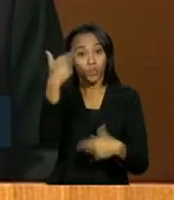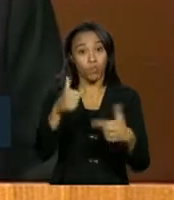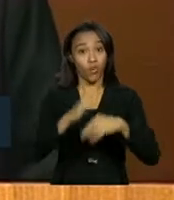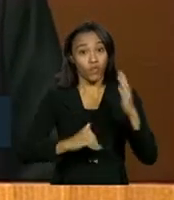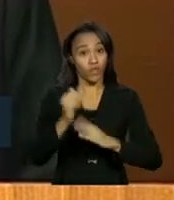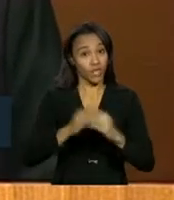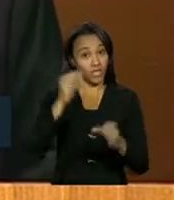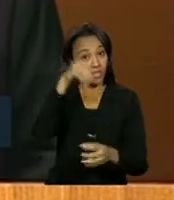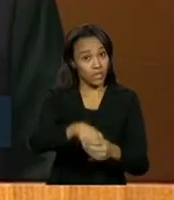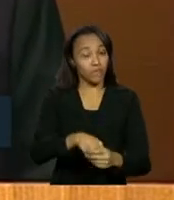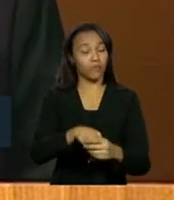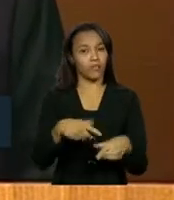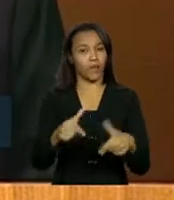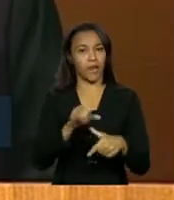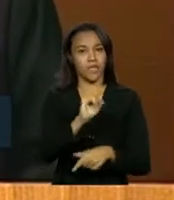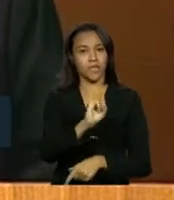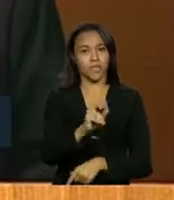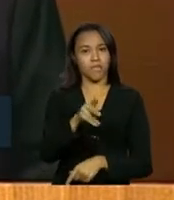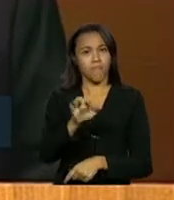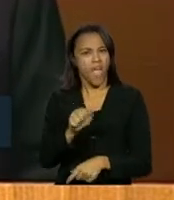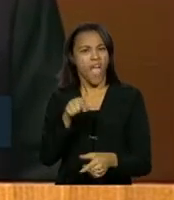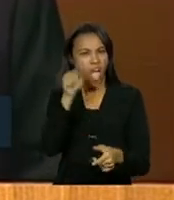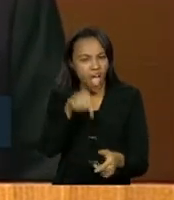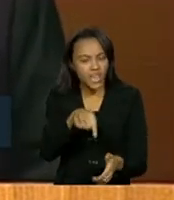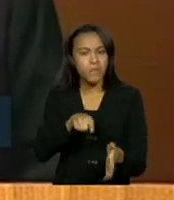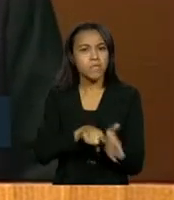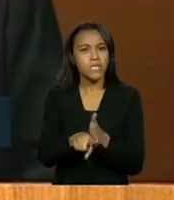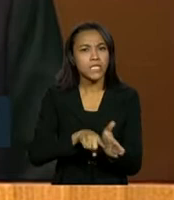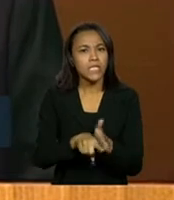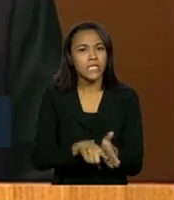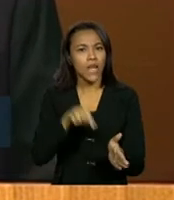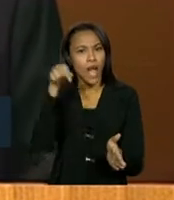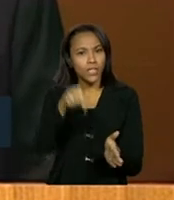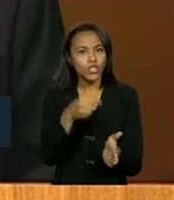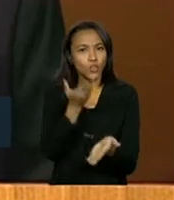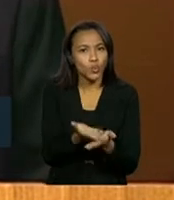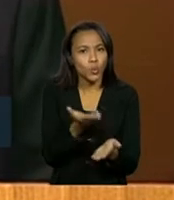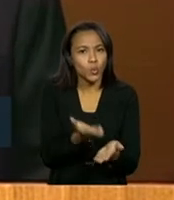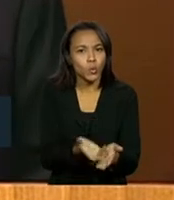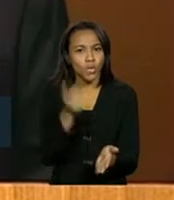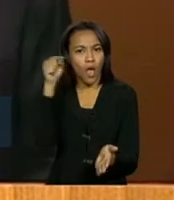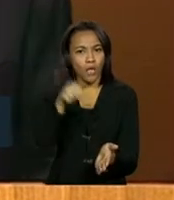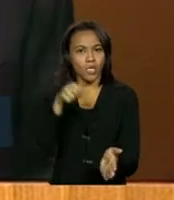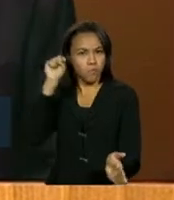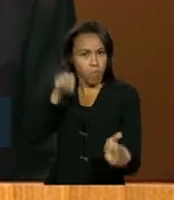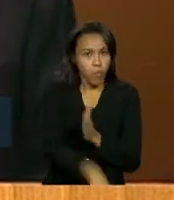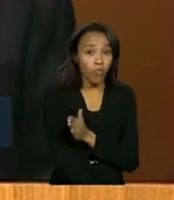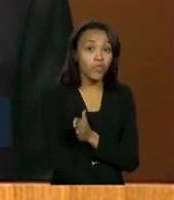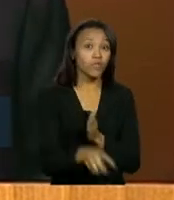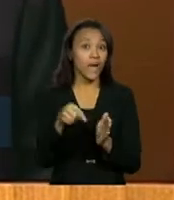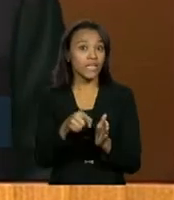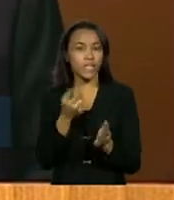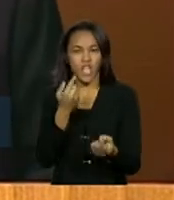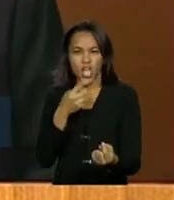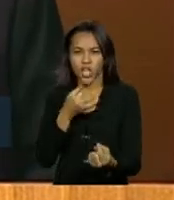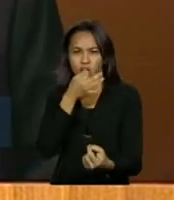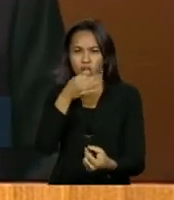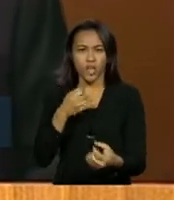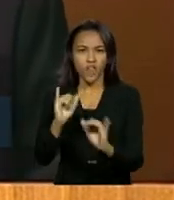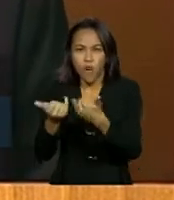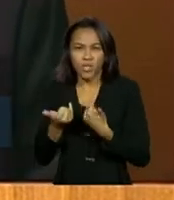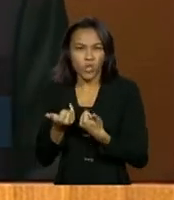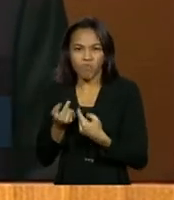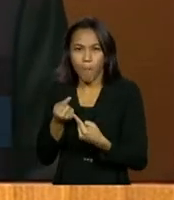se pesquisa, aqui se estuda, aqui se aprofunda, aqui se confronta informações. E